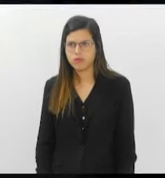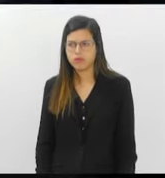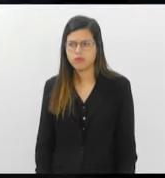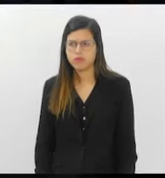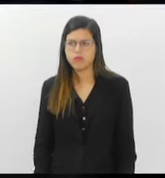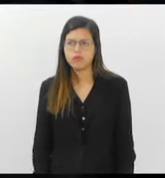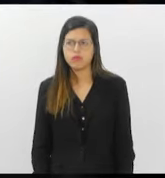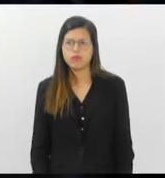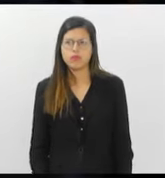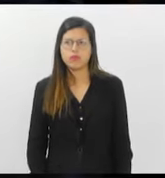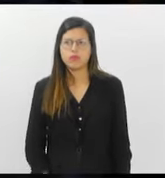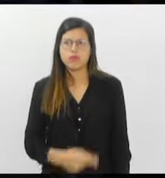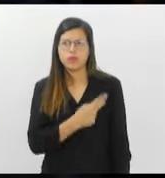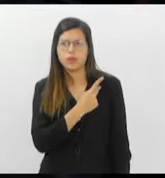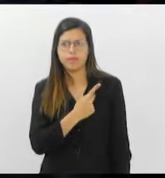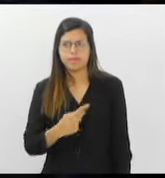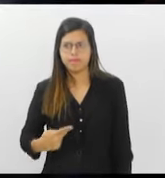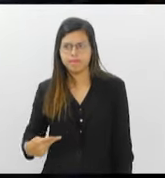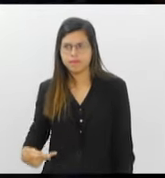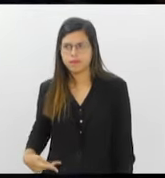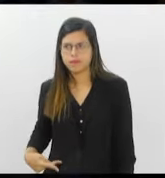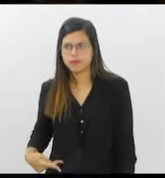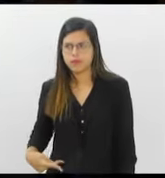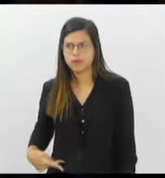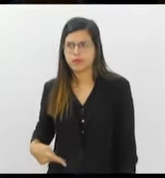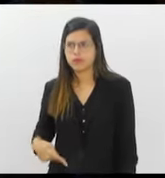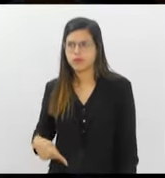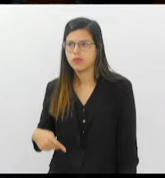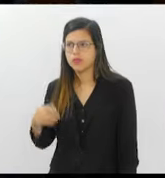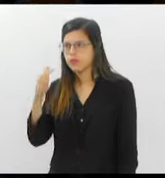Presidente, o entendimento já acolhendo